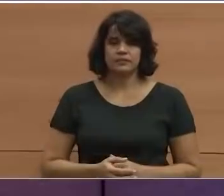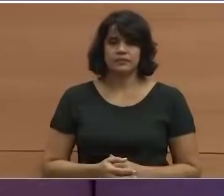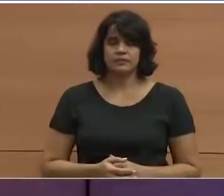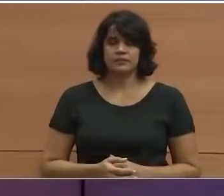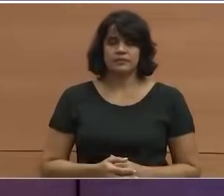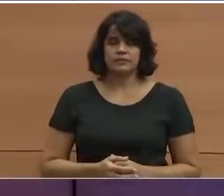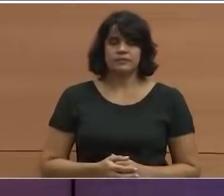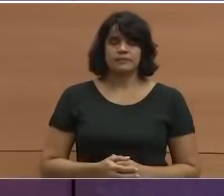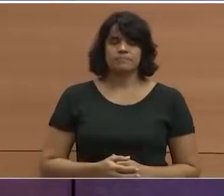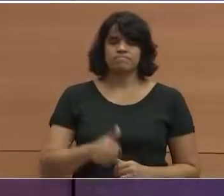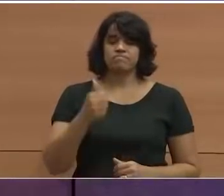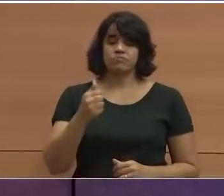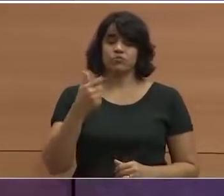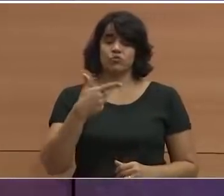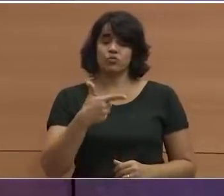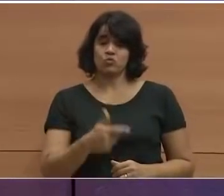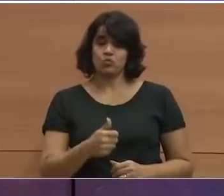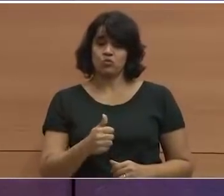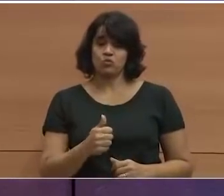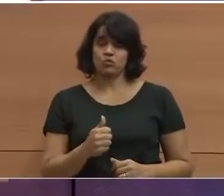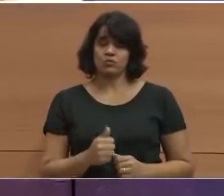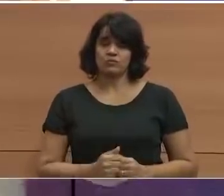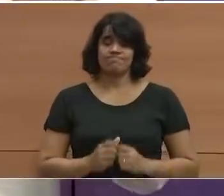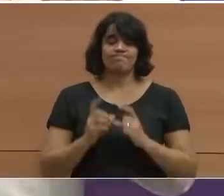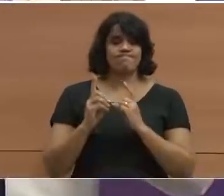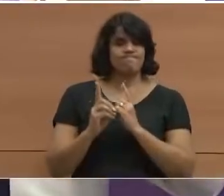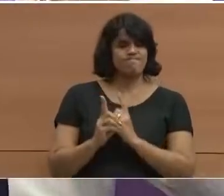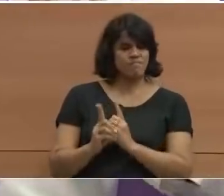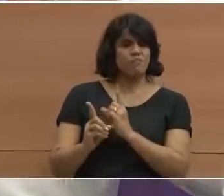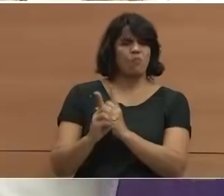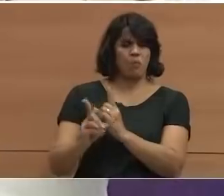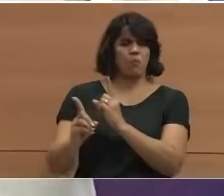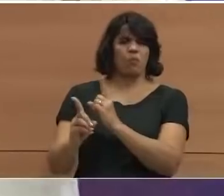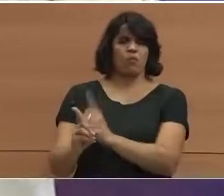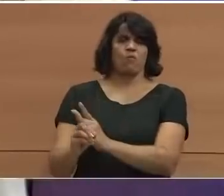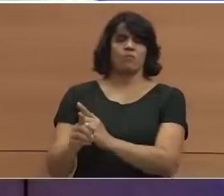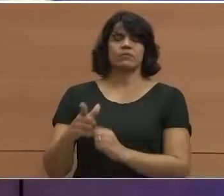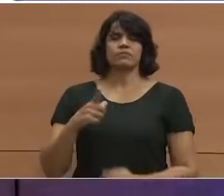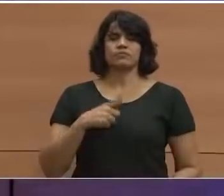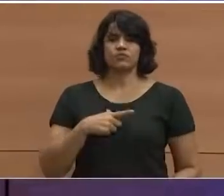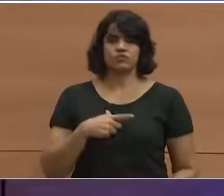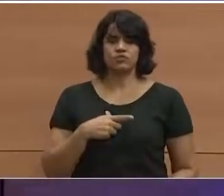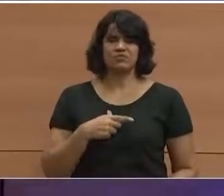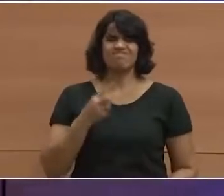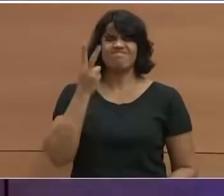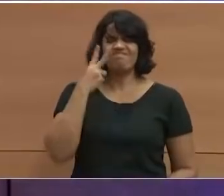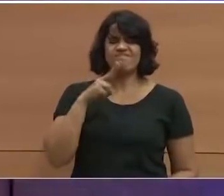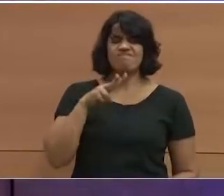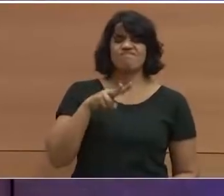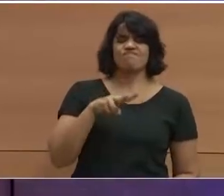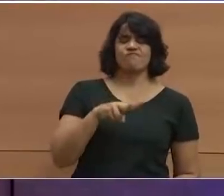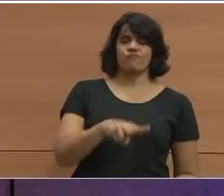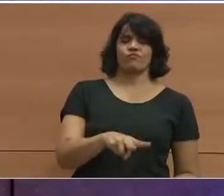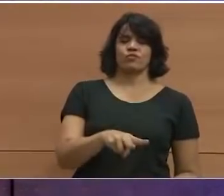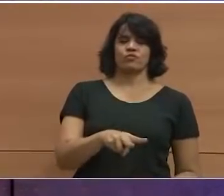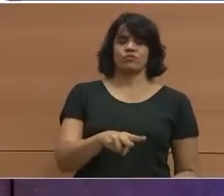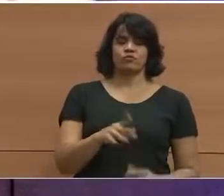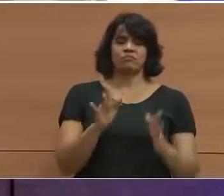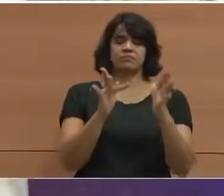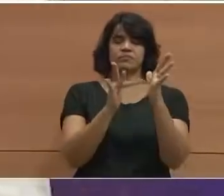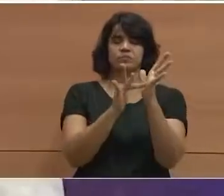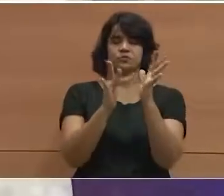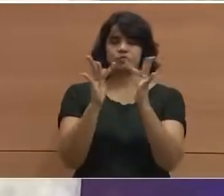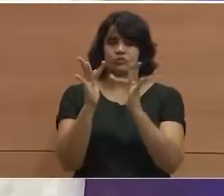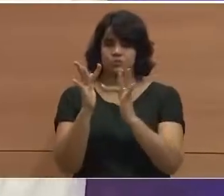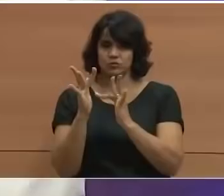expliquei, ali tinha de ser alguém que foi testemunha ocular